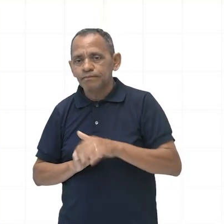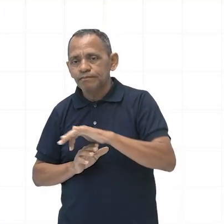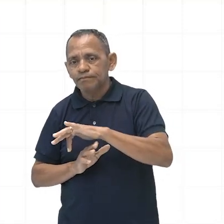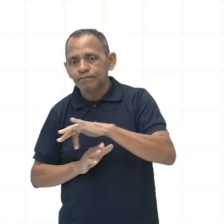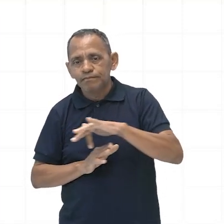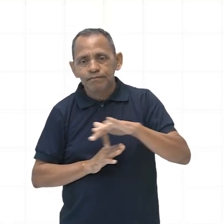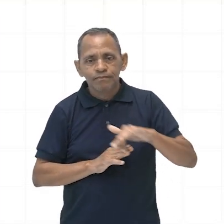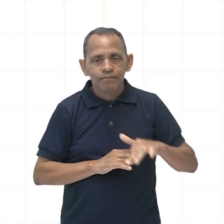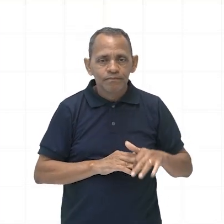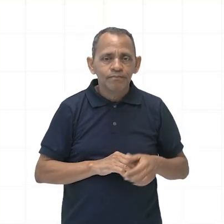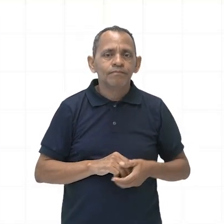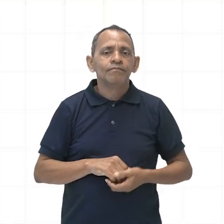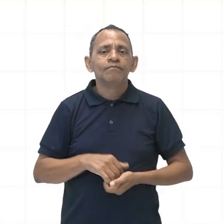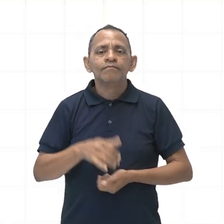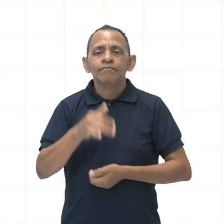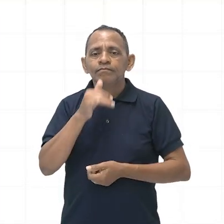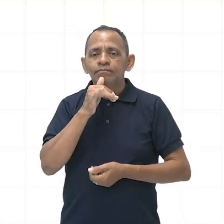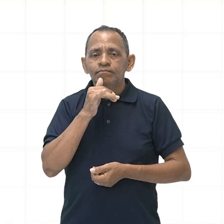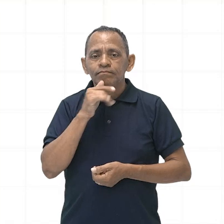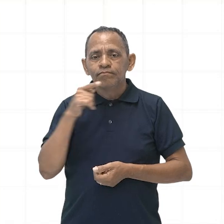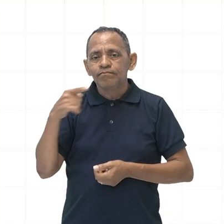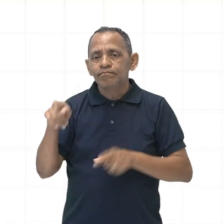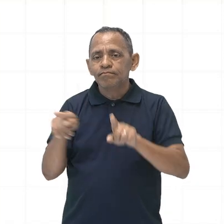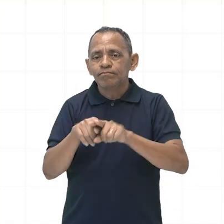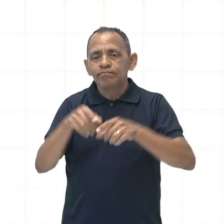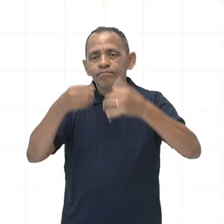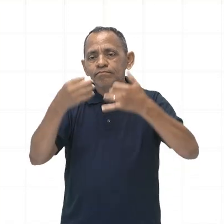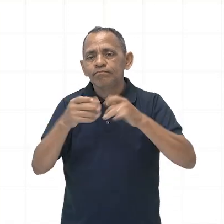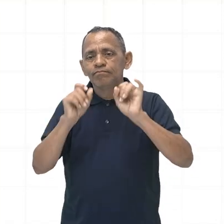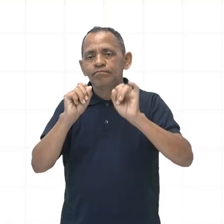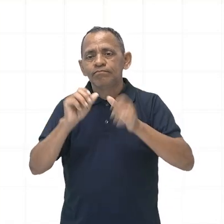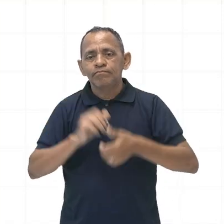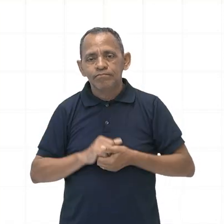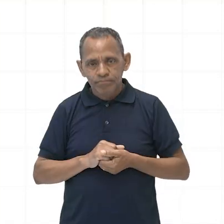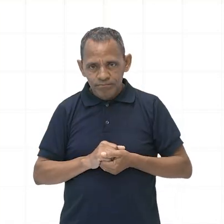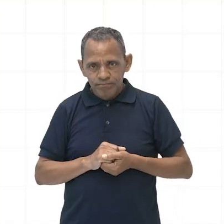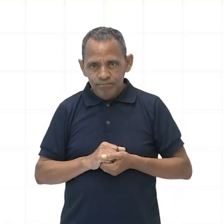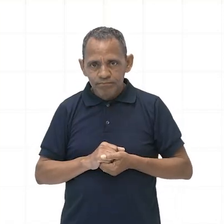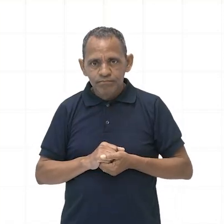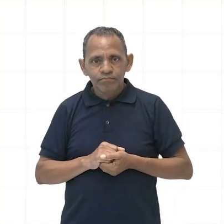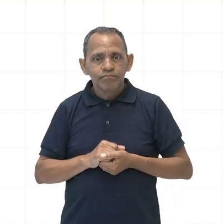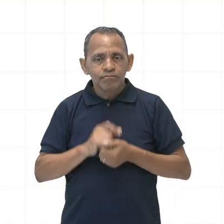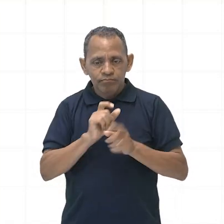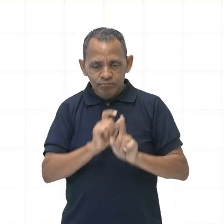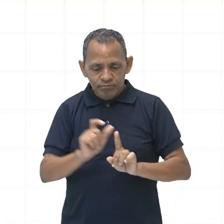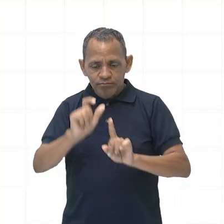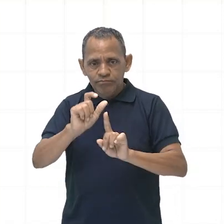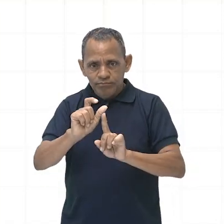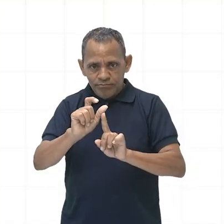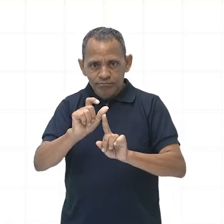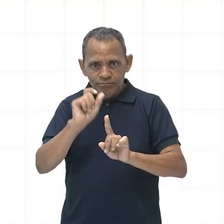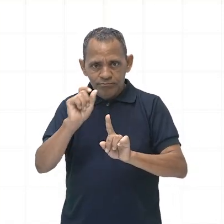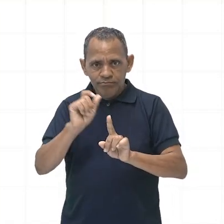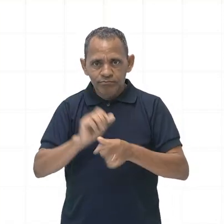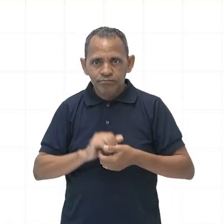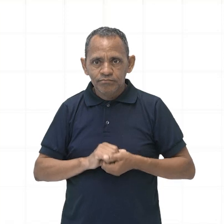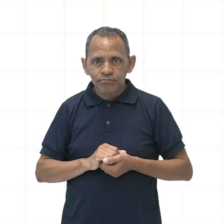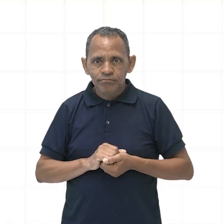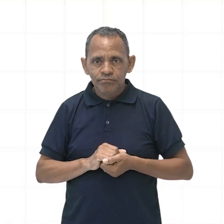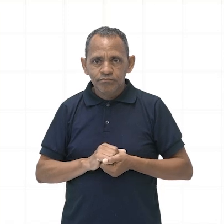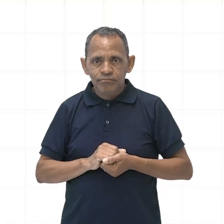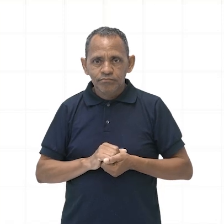vamos ver mais uma propriedade que fala sobre a potência de um quociente. Potência